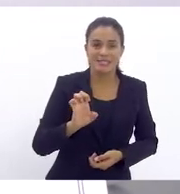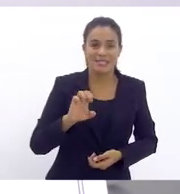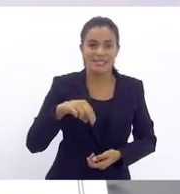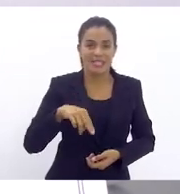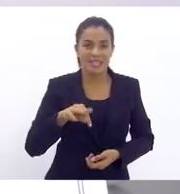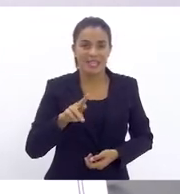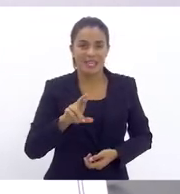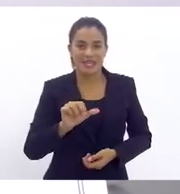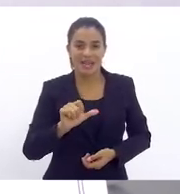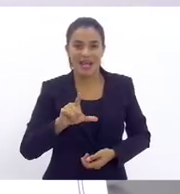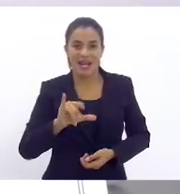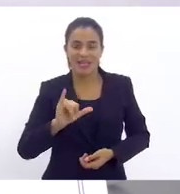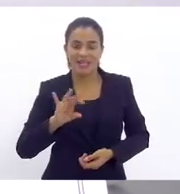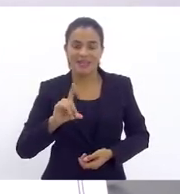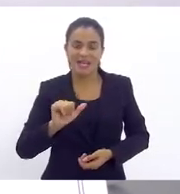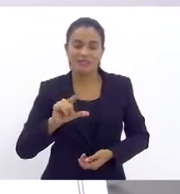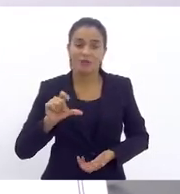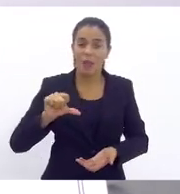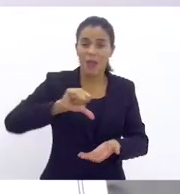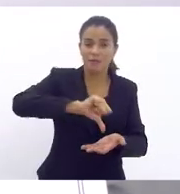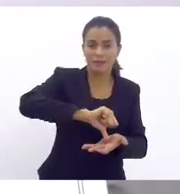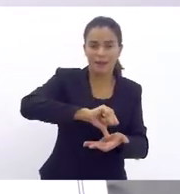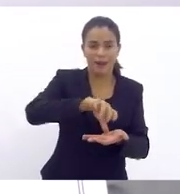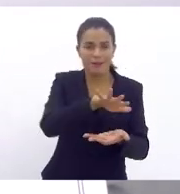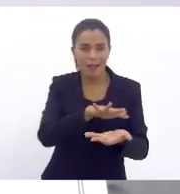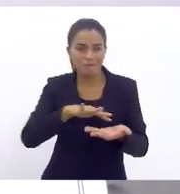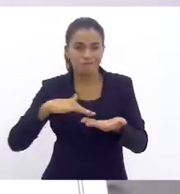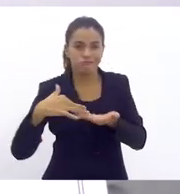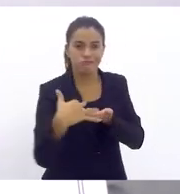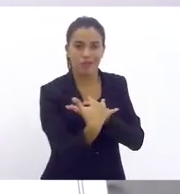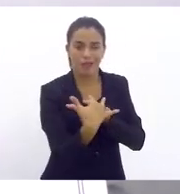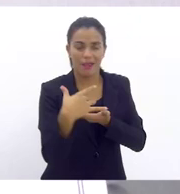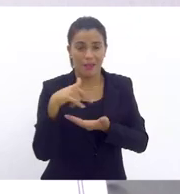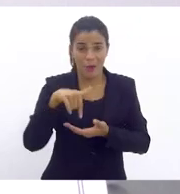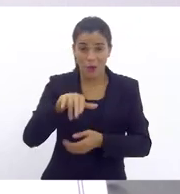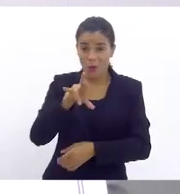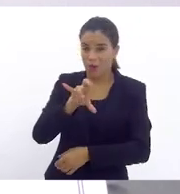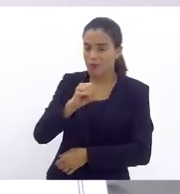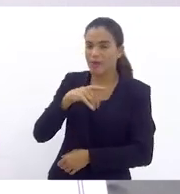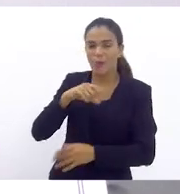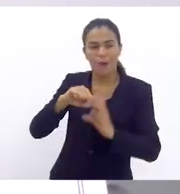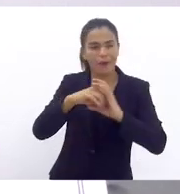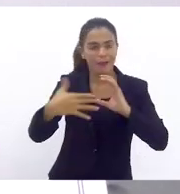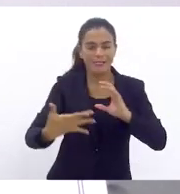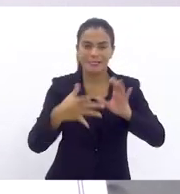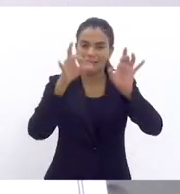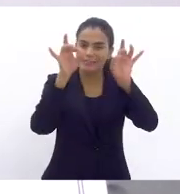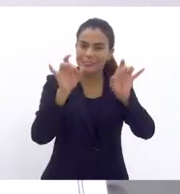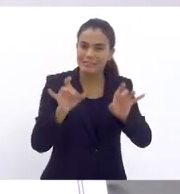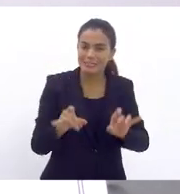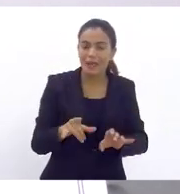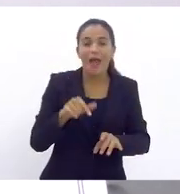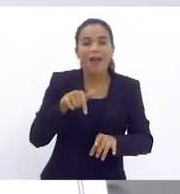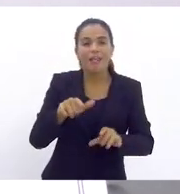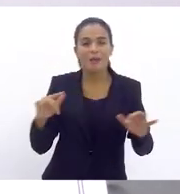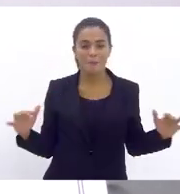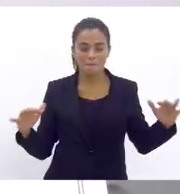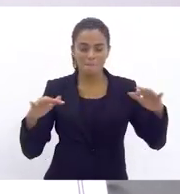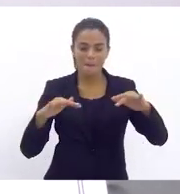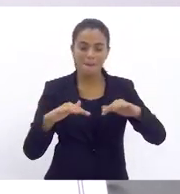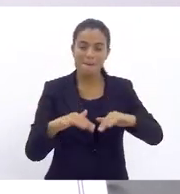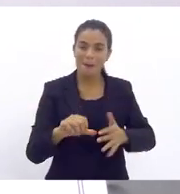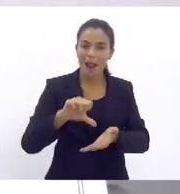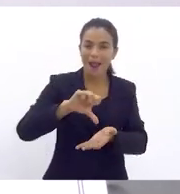Janeiro tem uma característica diferenciada dos demais estados porque nós temos uma concentração muito grande na região